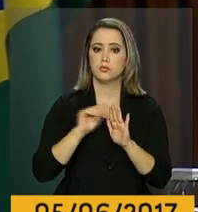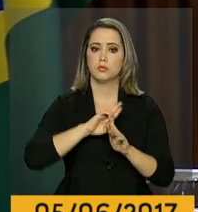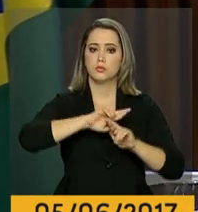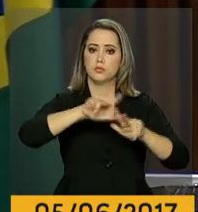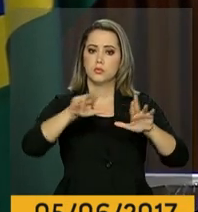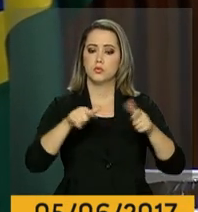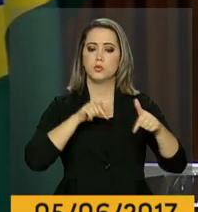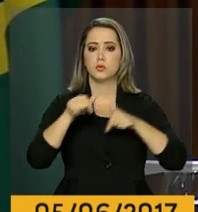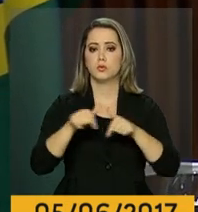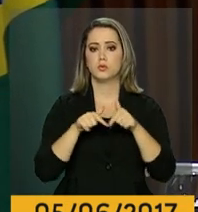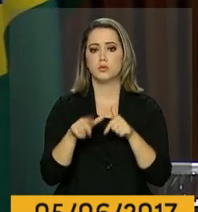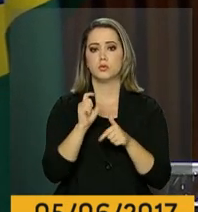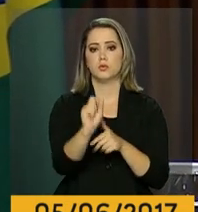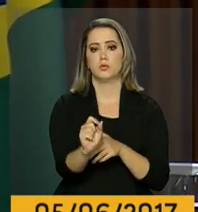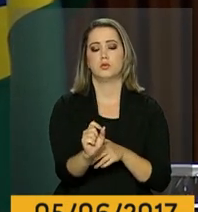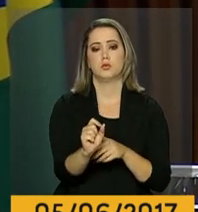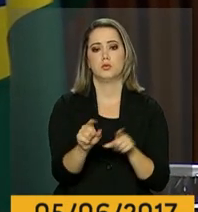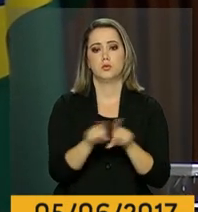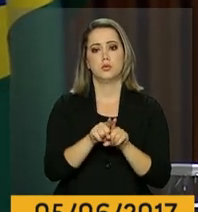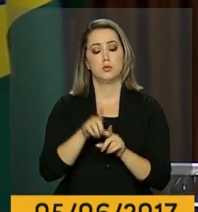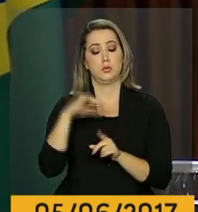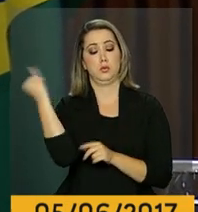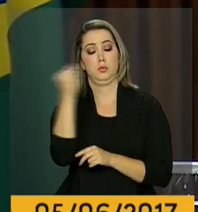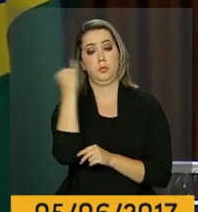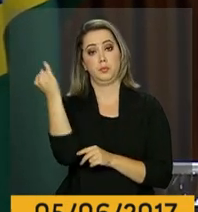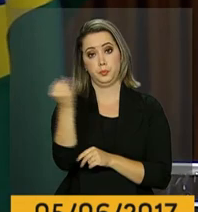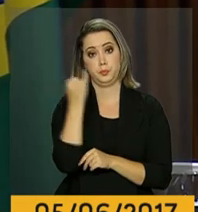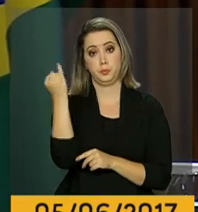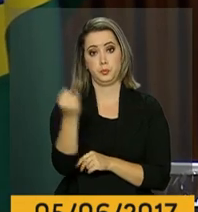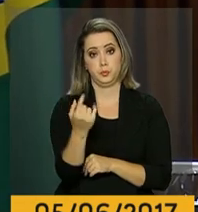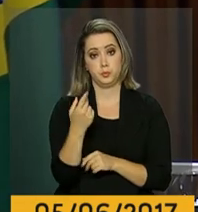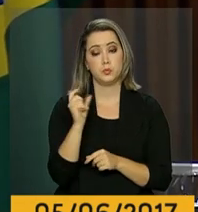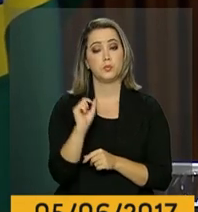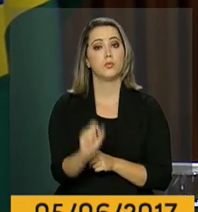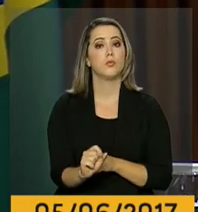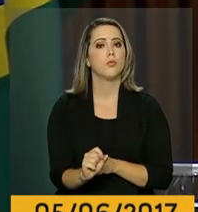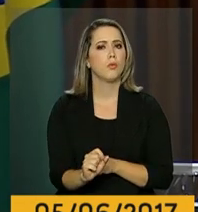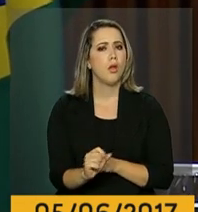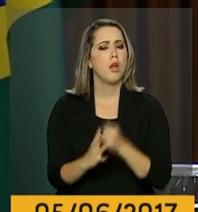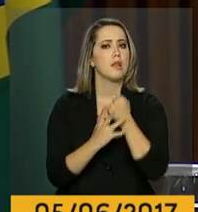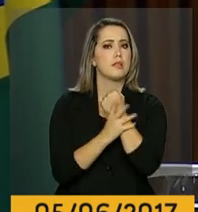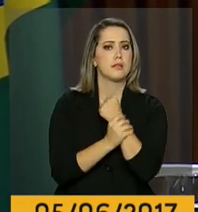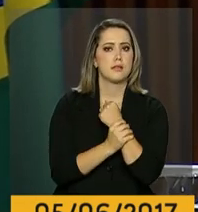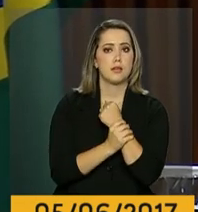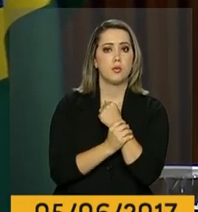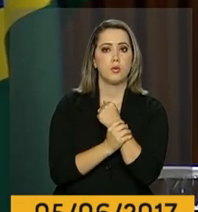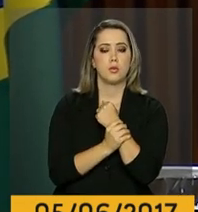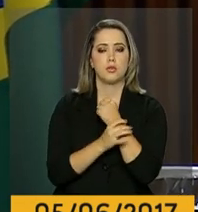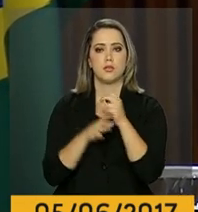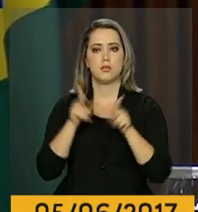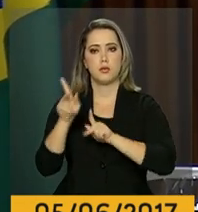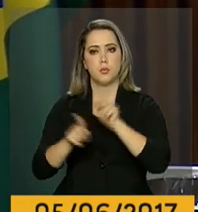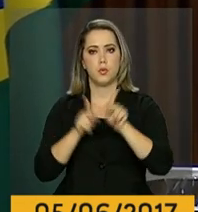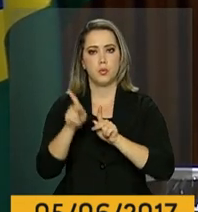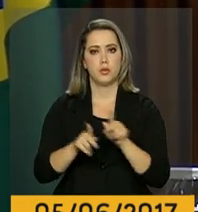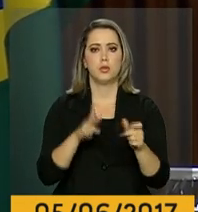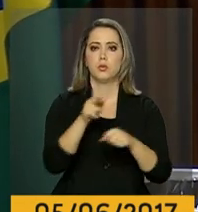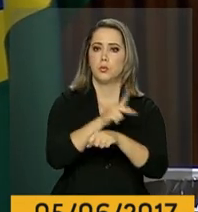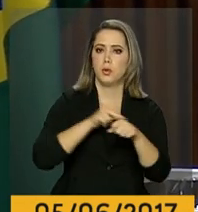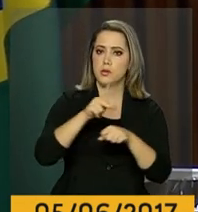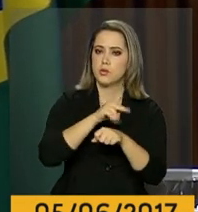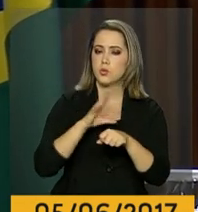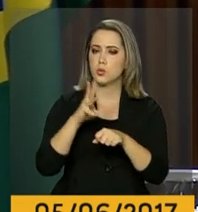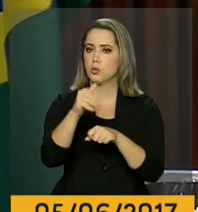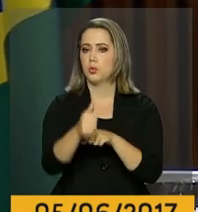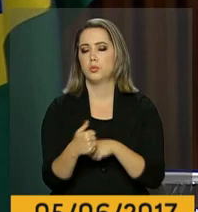série de Atos eh relevantes referentes à segurança pública eh no país